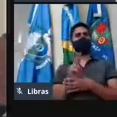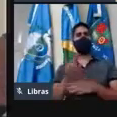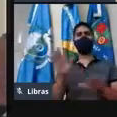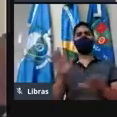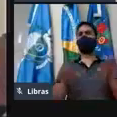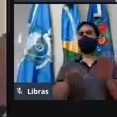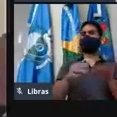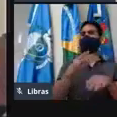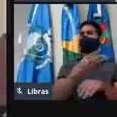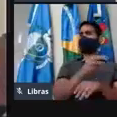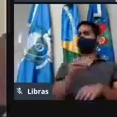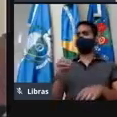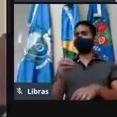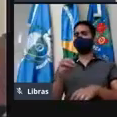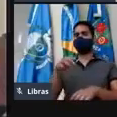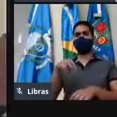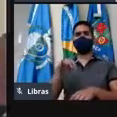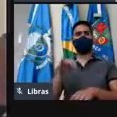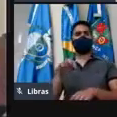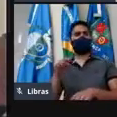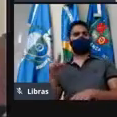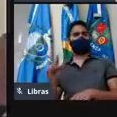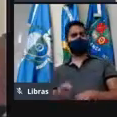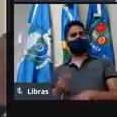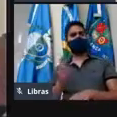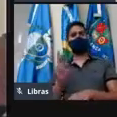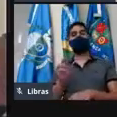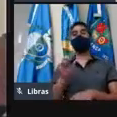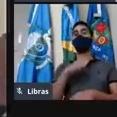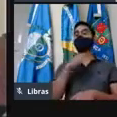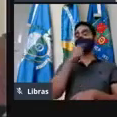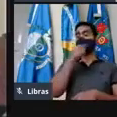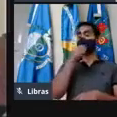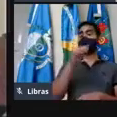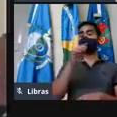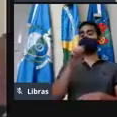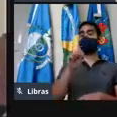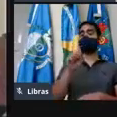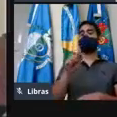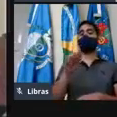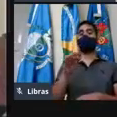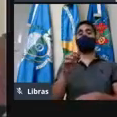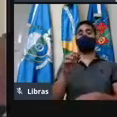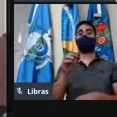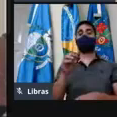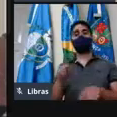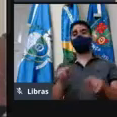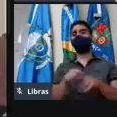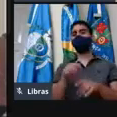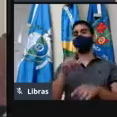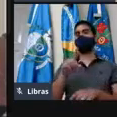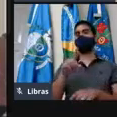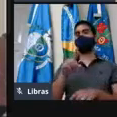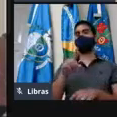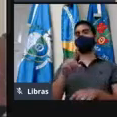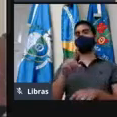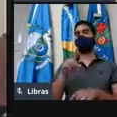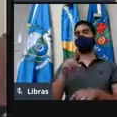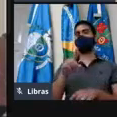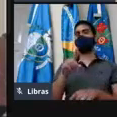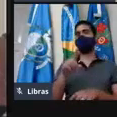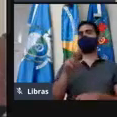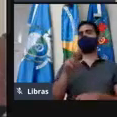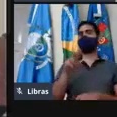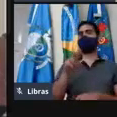não é só o esgoto. É água, esgoto, resíduos sólidos e drenagem. A partir de